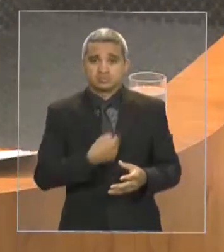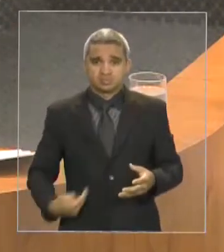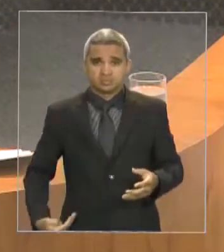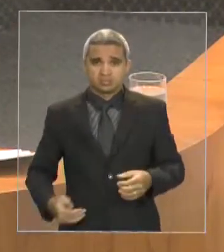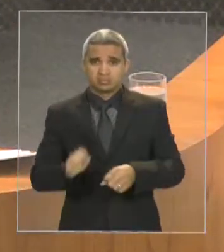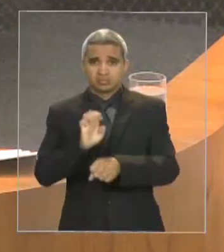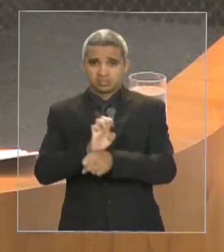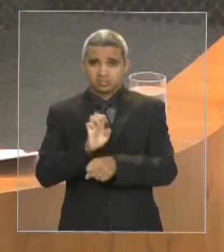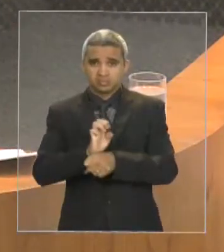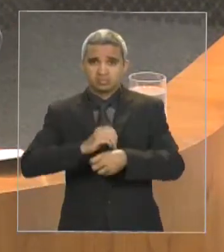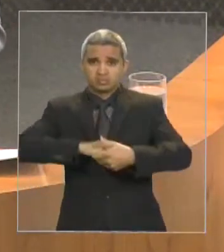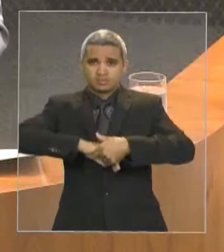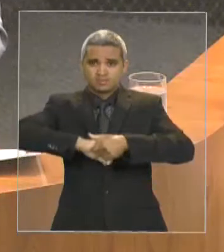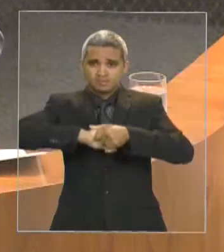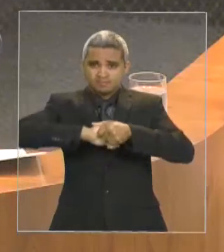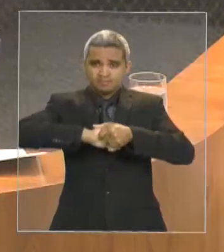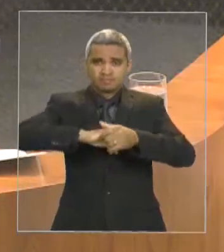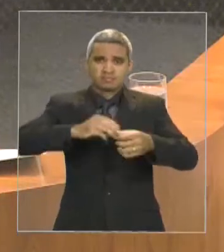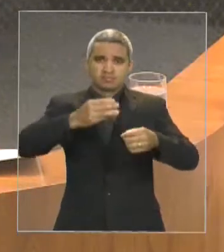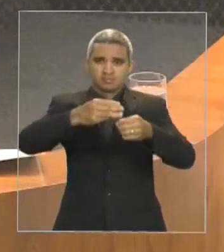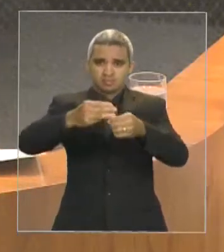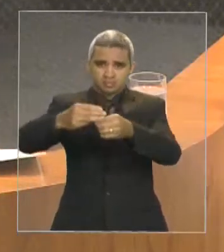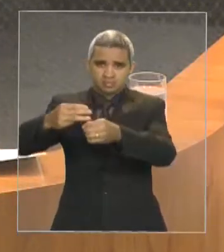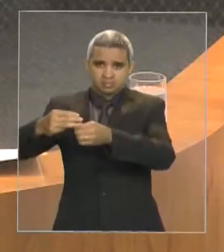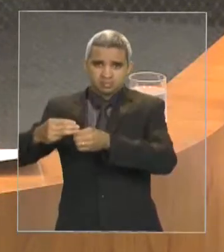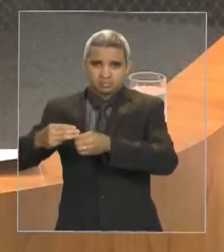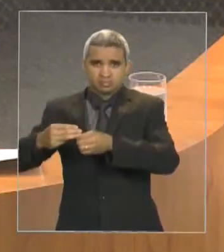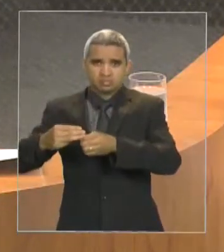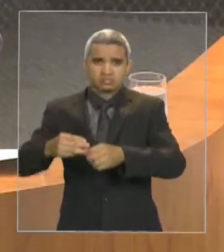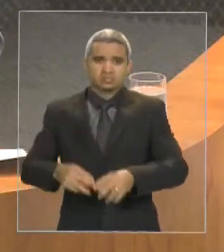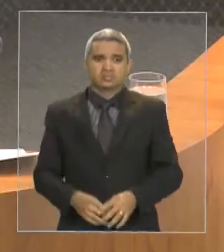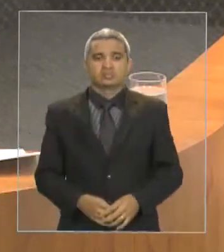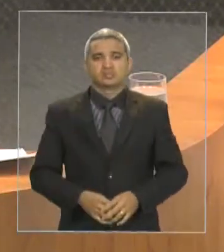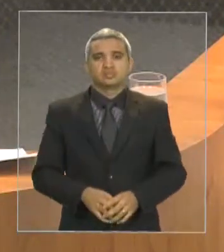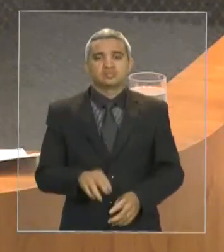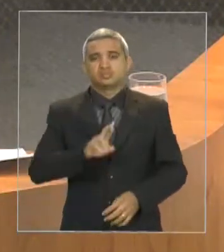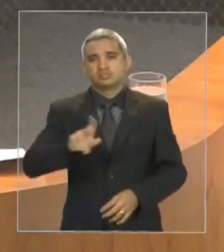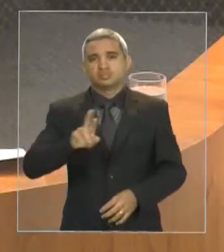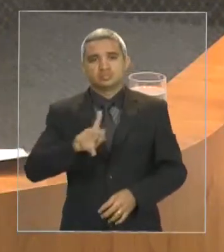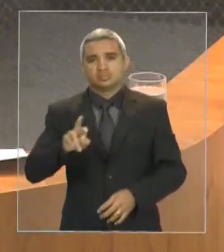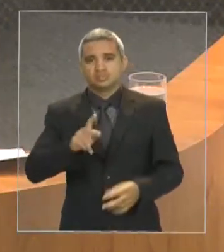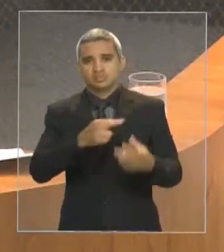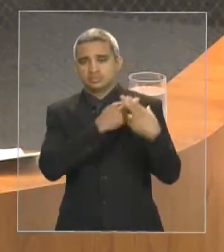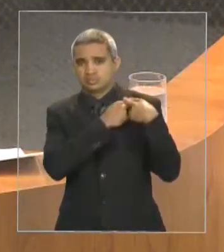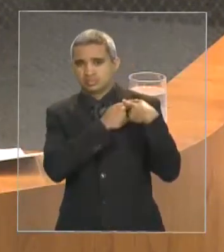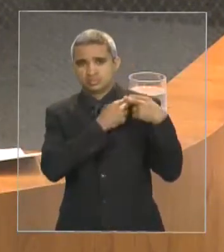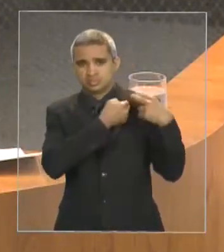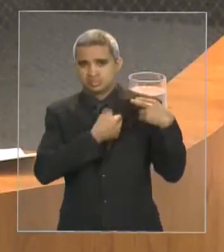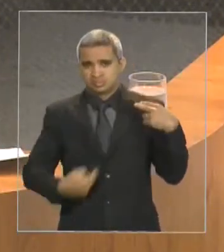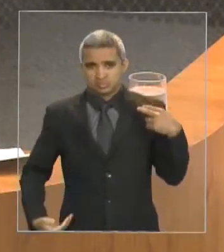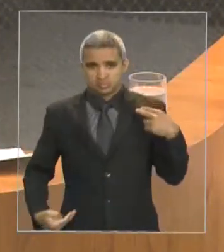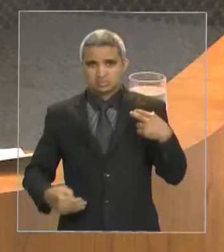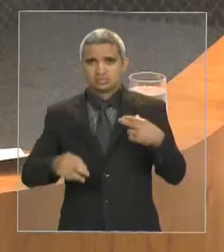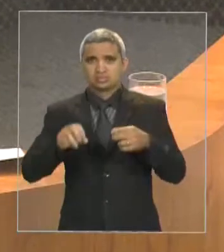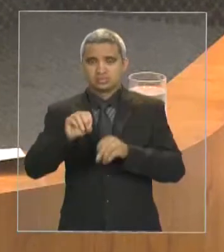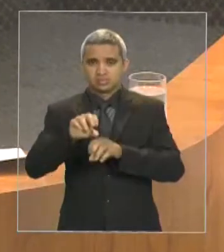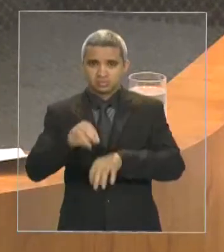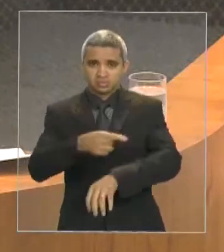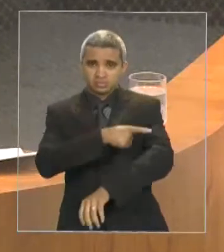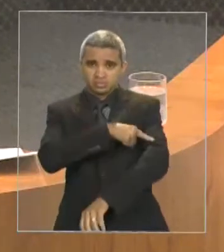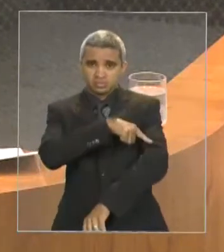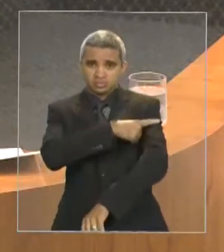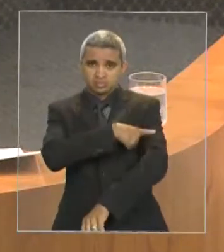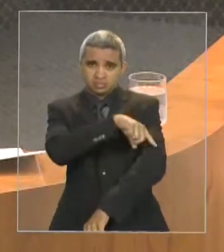dos municípios. Nós sabemos, não é atribuição estadual a educação básica, mas como